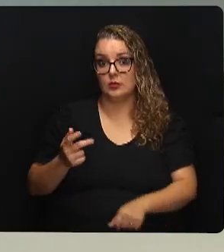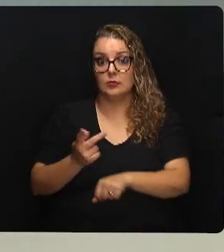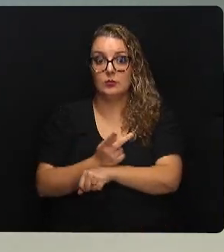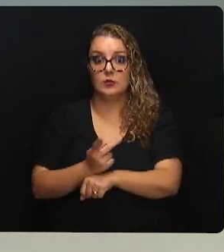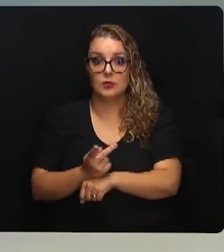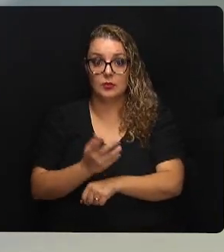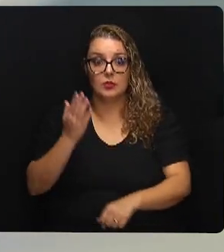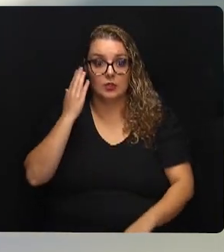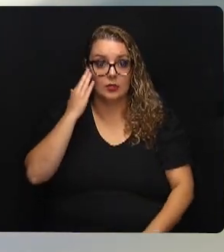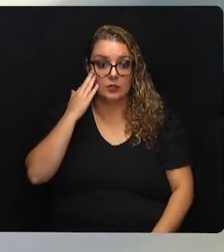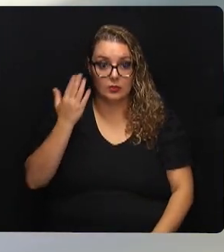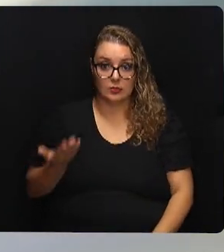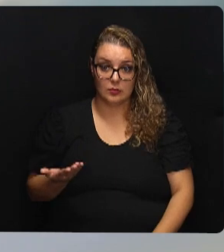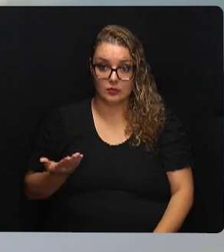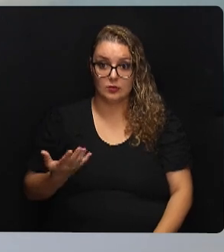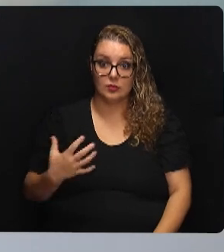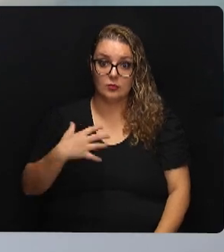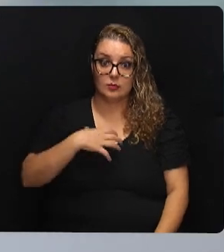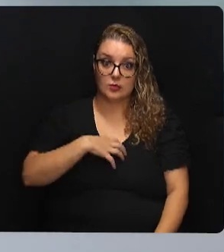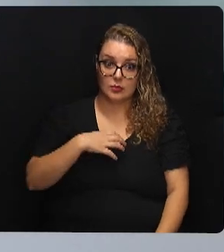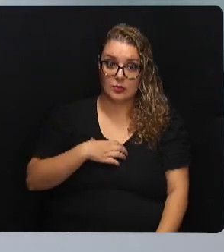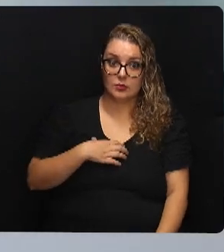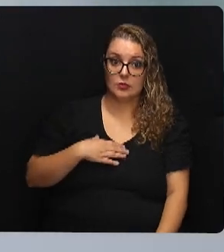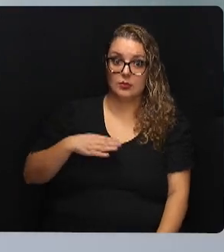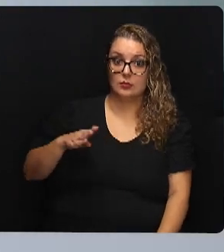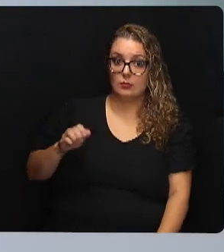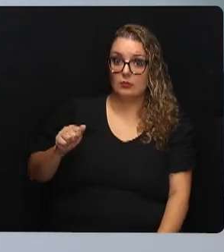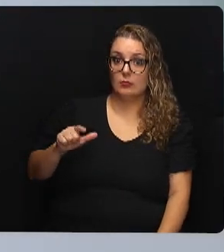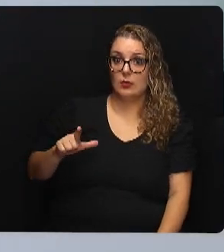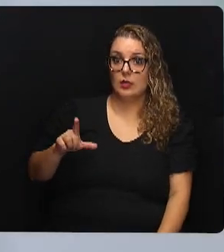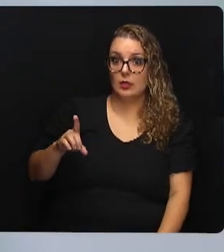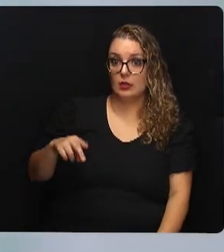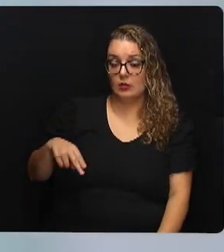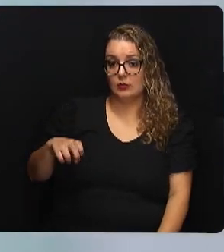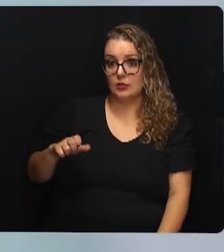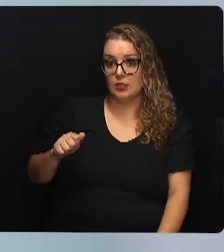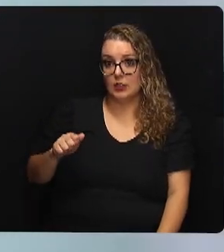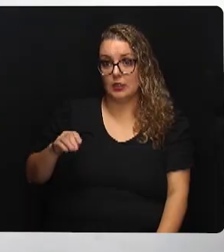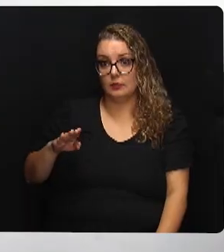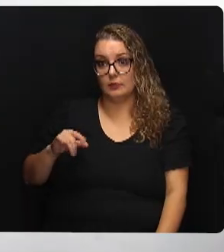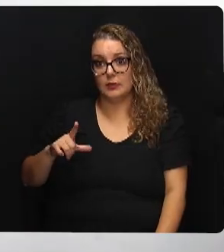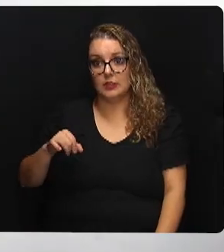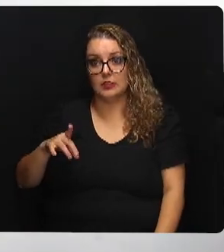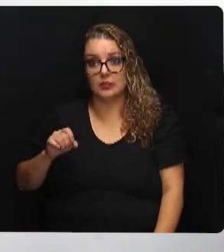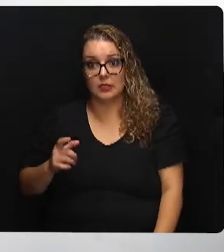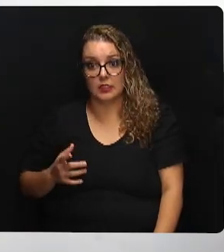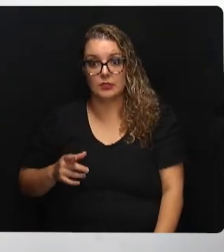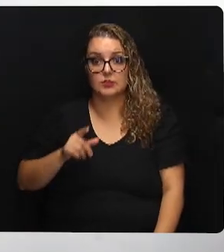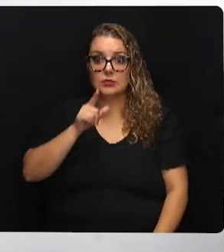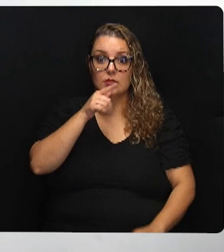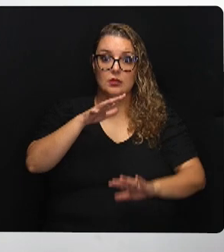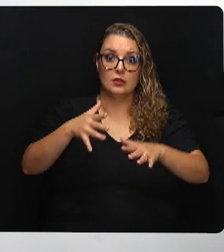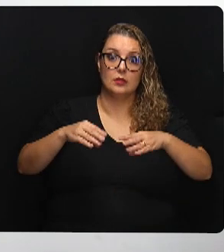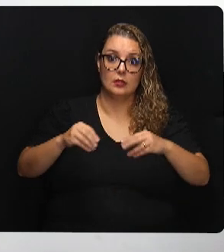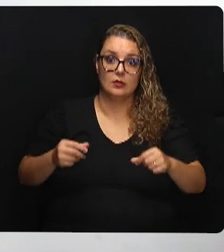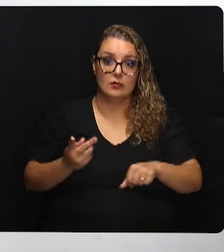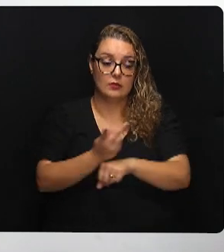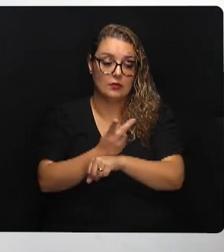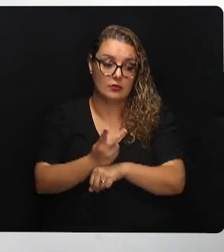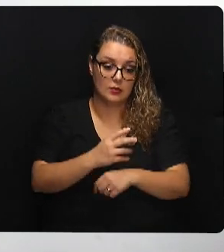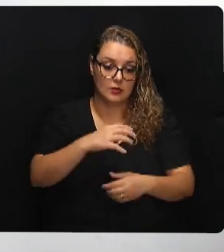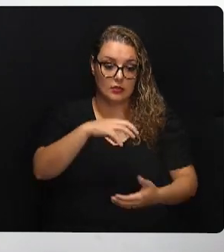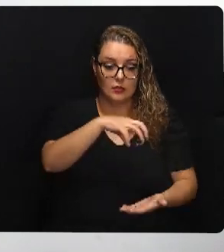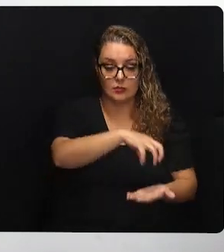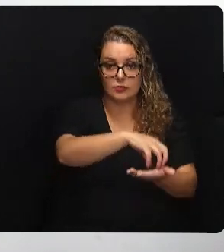Primeiro, procurar se informar sobre as condições de balneabilidade da praia. Então, verificar com os